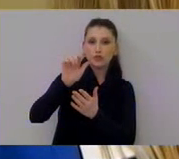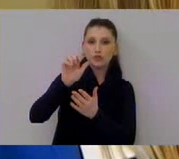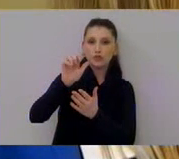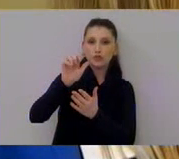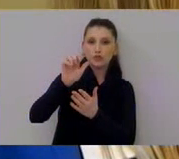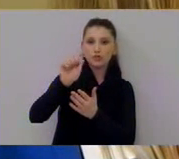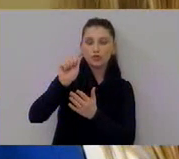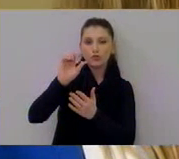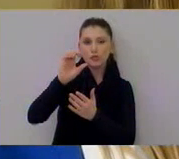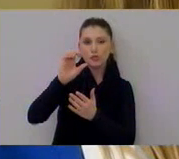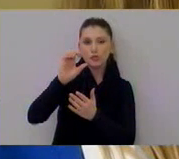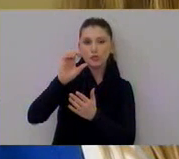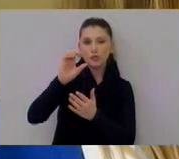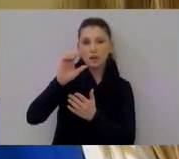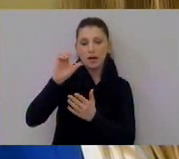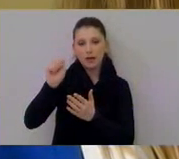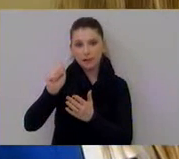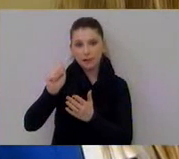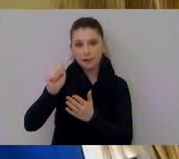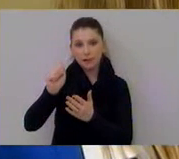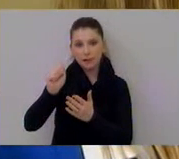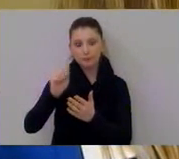Indicação